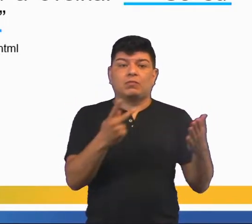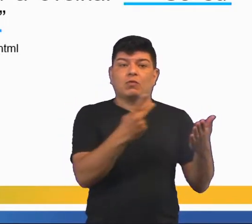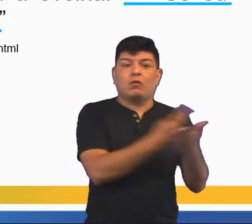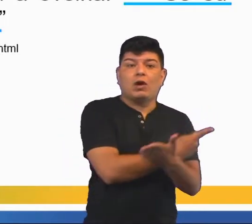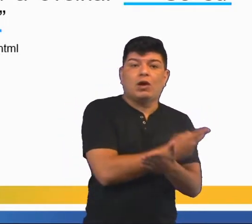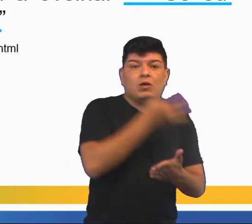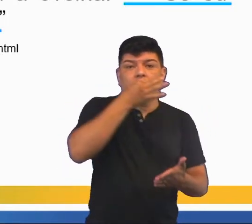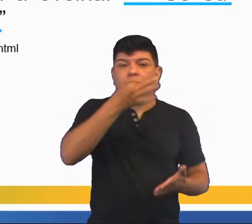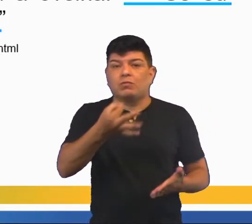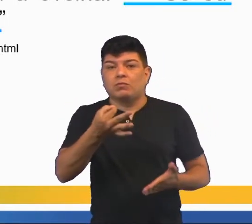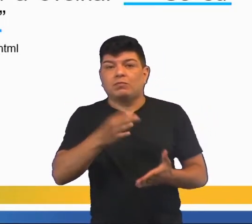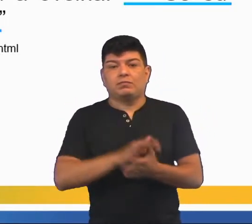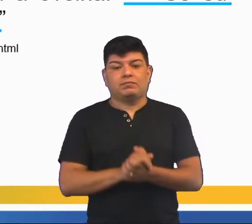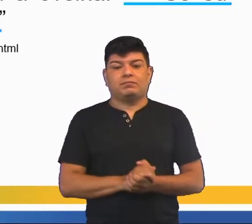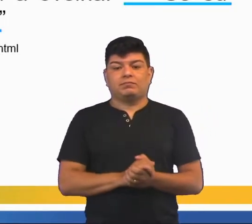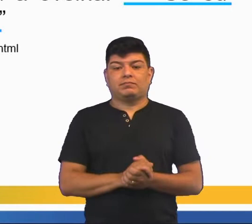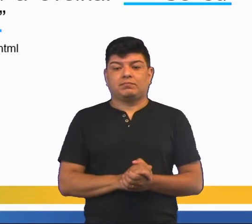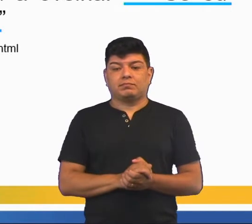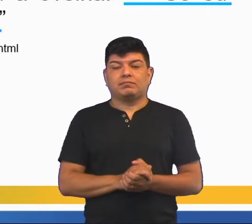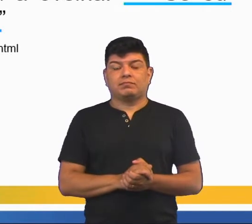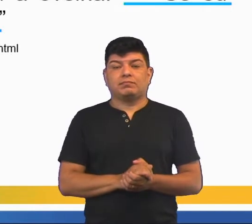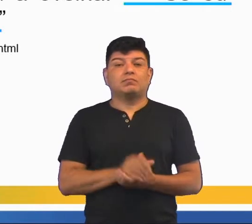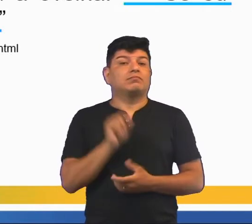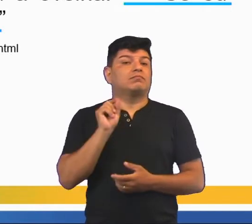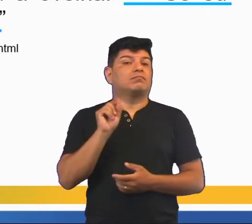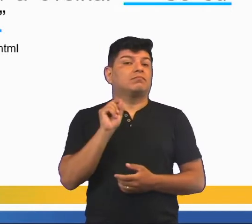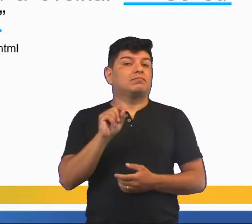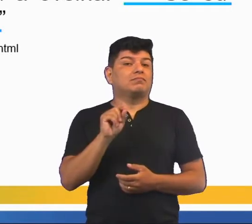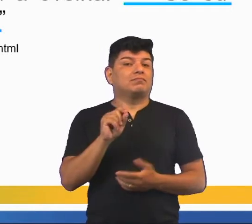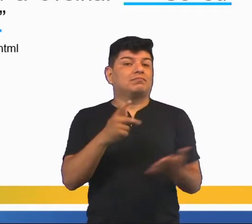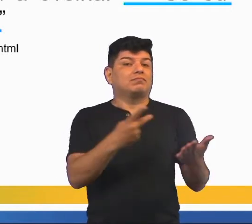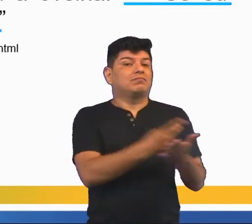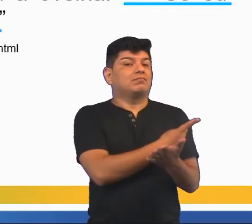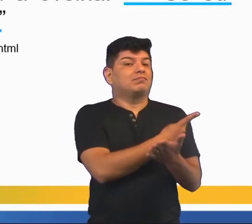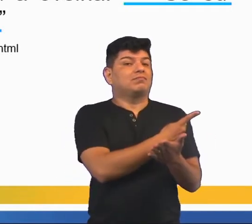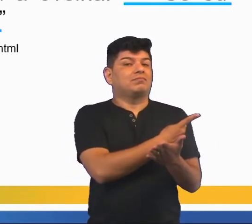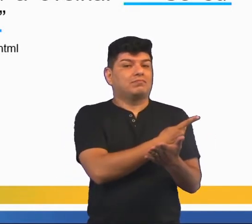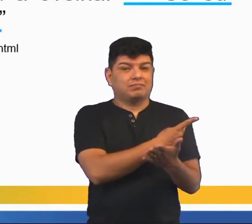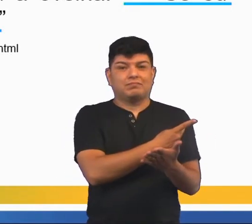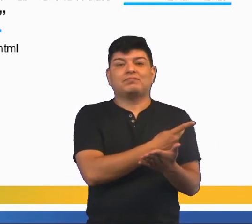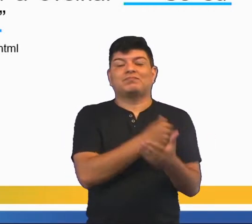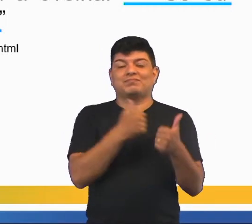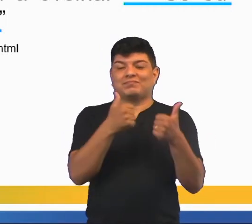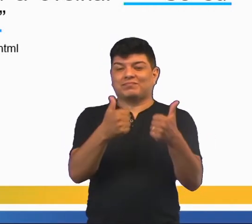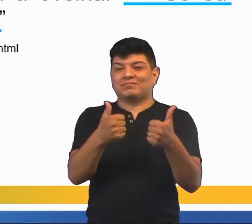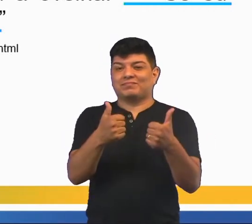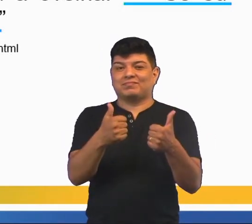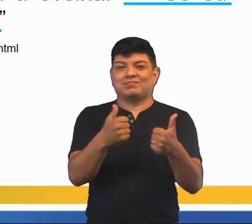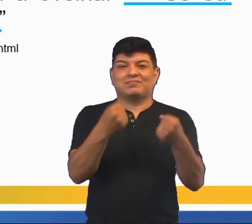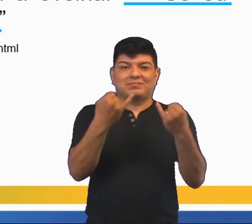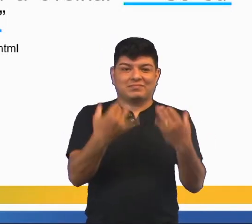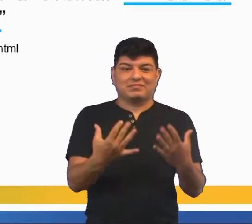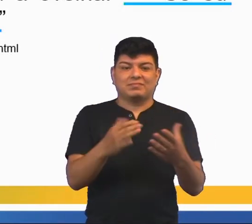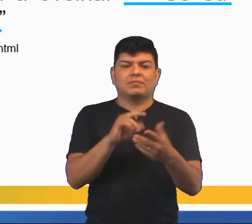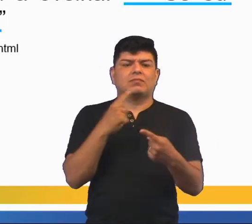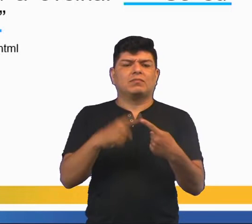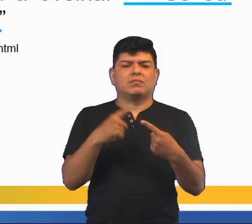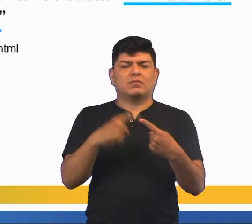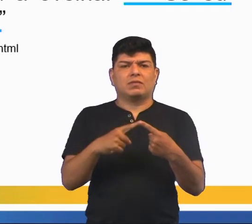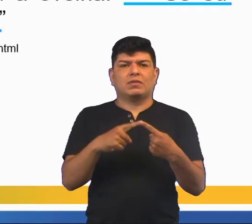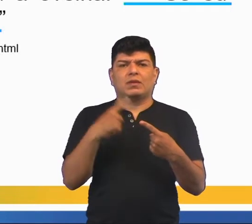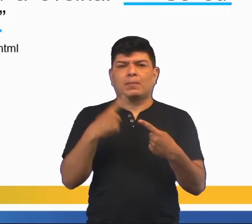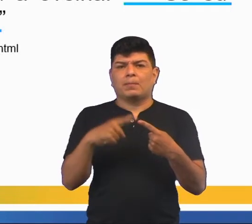fato ou uma opinião? Aqui está falando o quê? Um fato. Muito bem, quem falou fato. Por